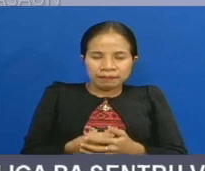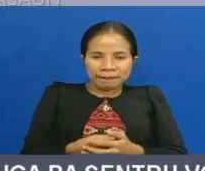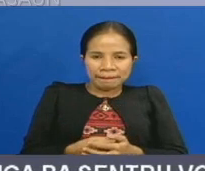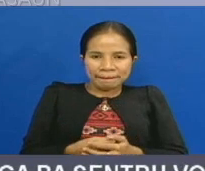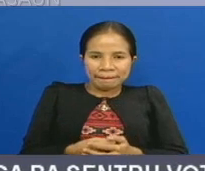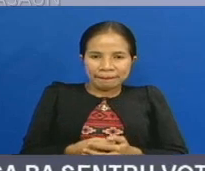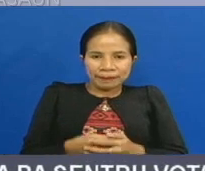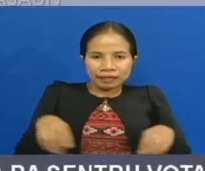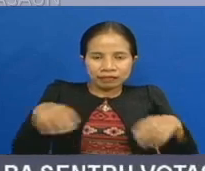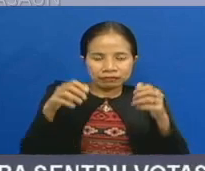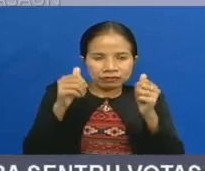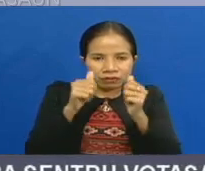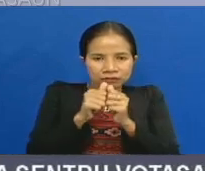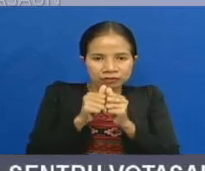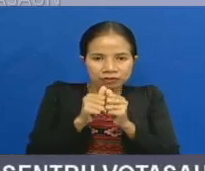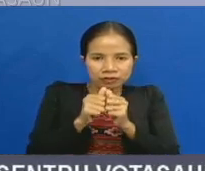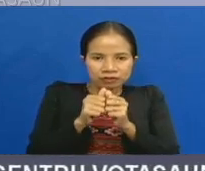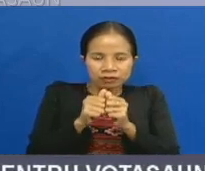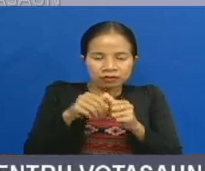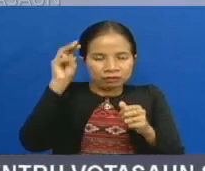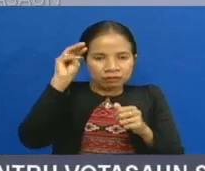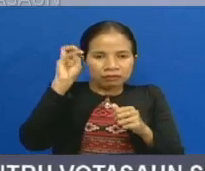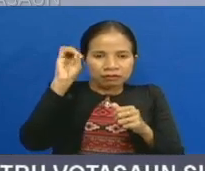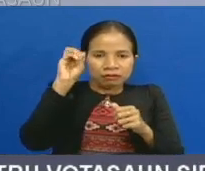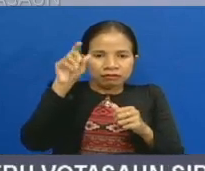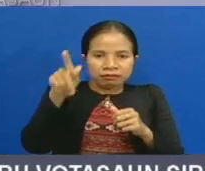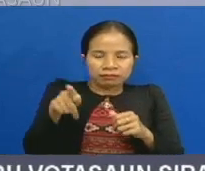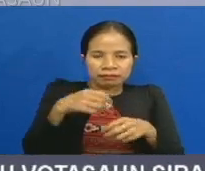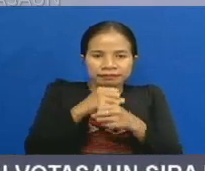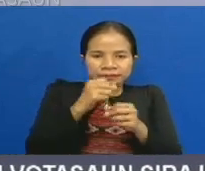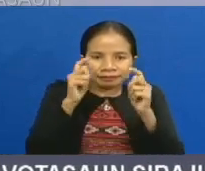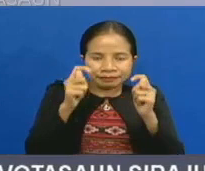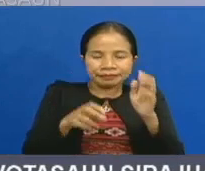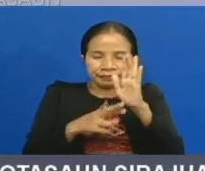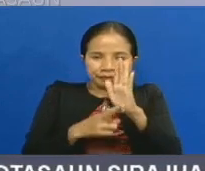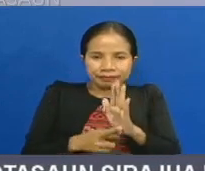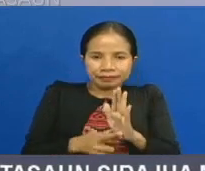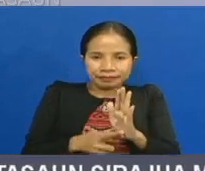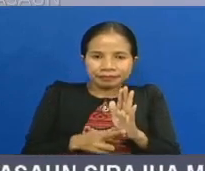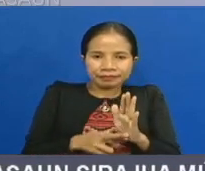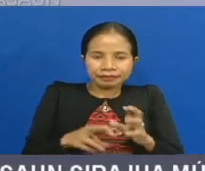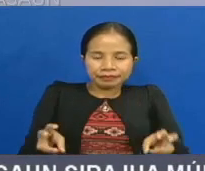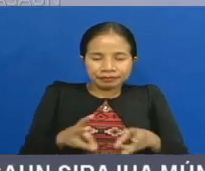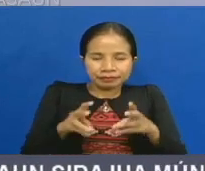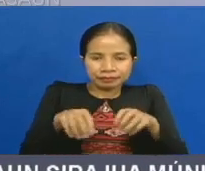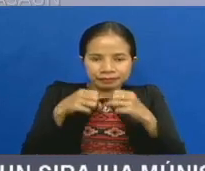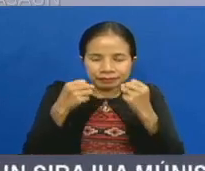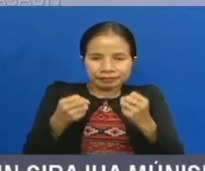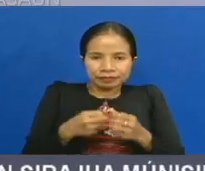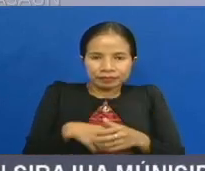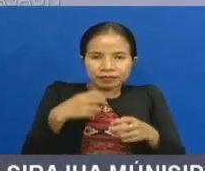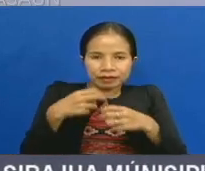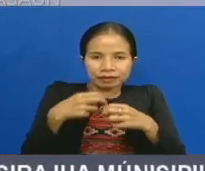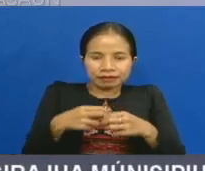Amimos, serviço a muito com o Ministério de Obras Públicas, a lona lista, a minha lona, relatório, lista estrada a